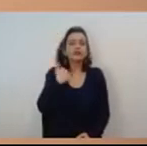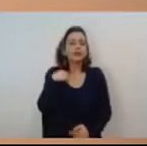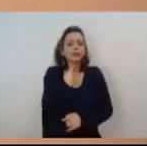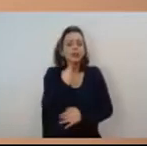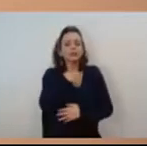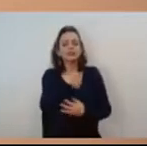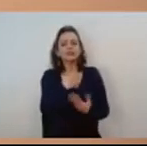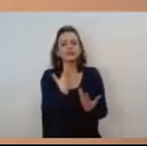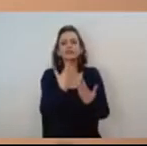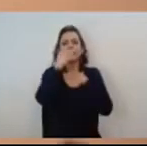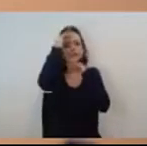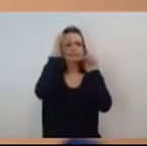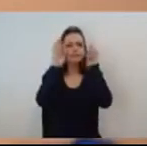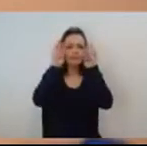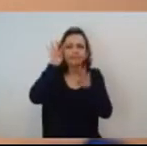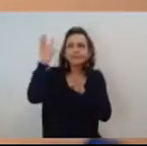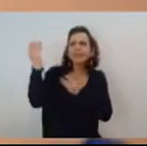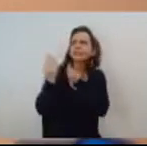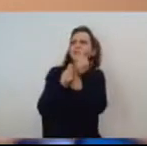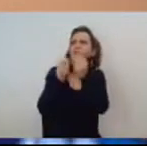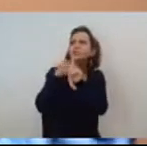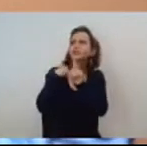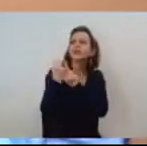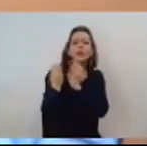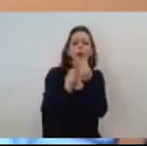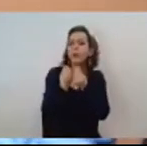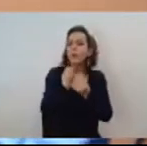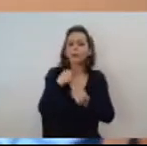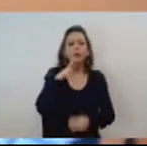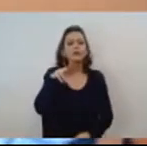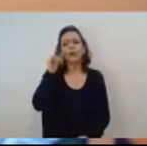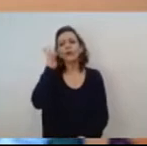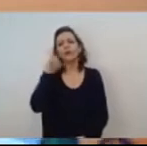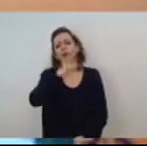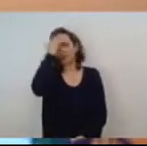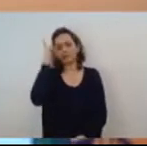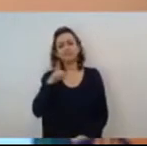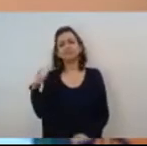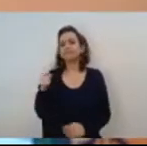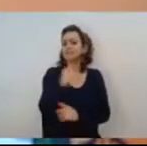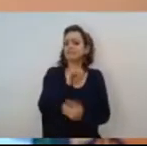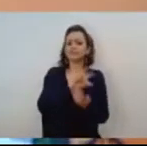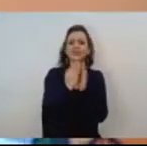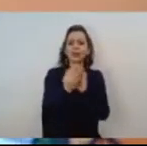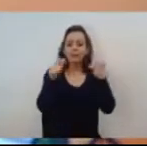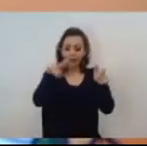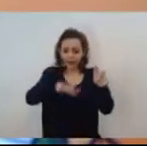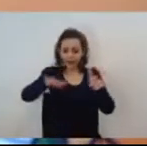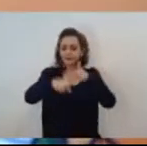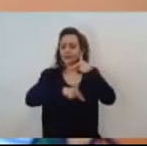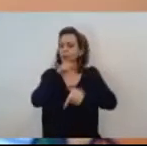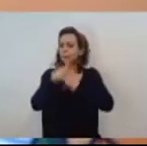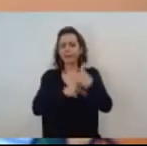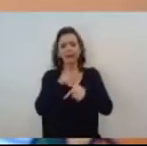da margem da sociedade né o mercado de trabalho não era um lugar de acolhimento para essas pessoas no qual eu sou um parte